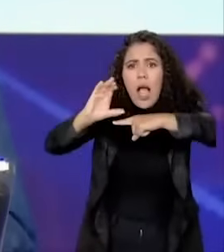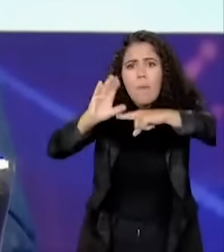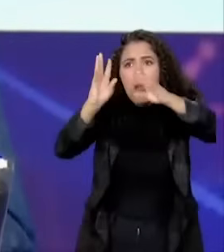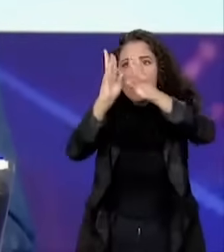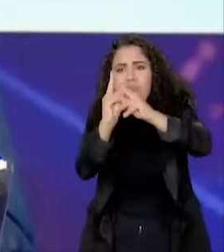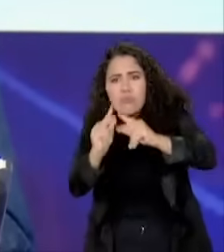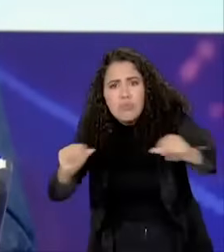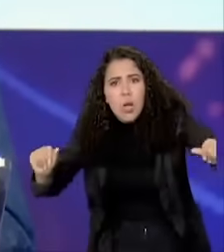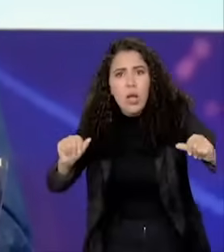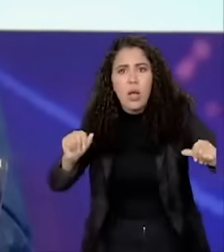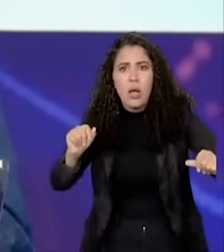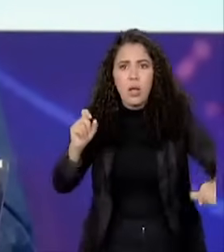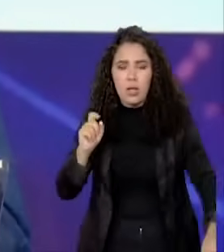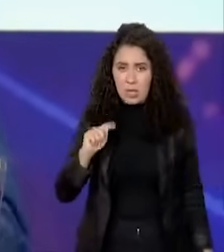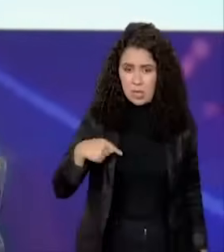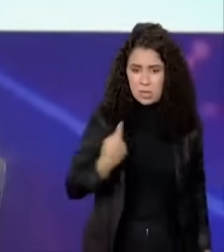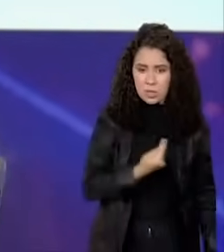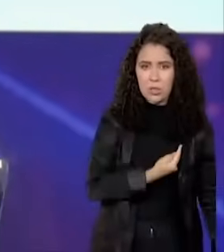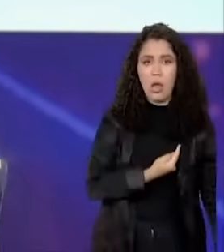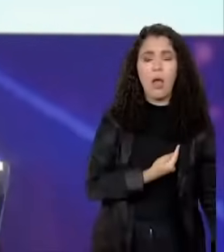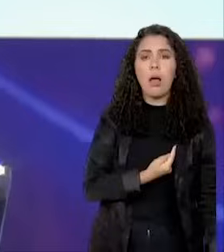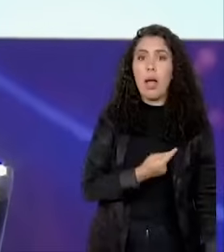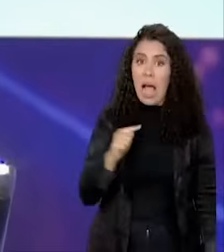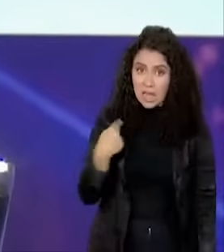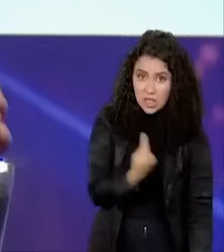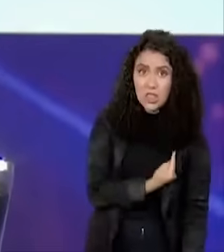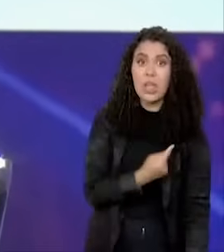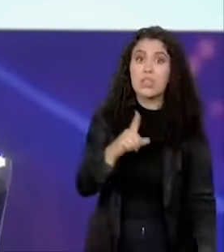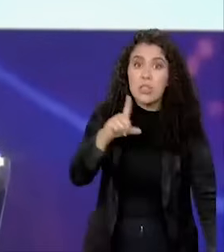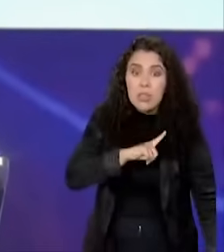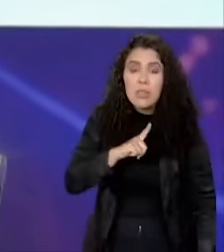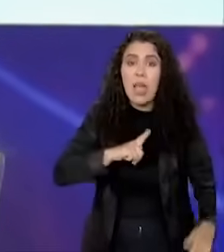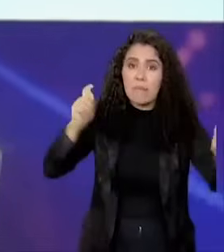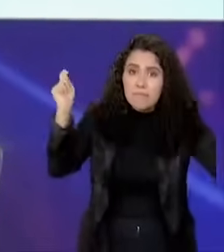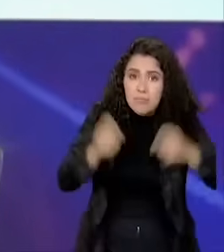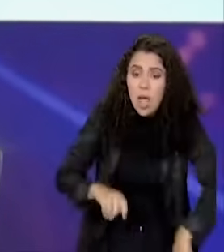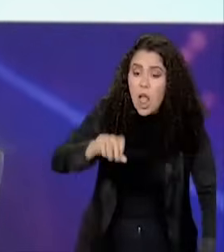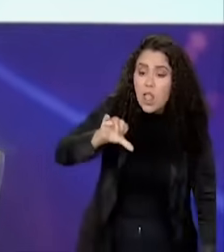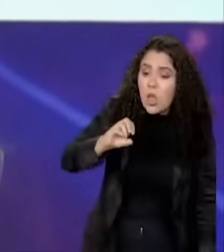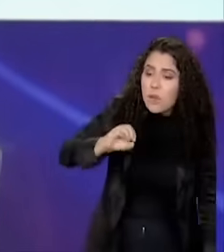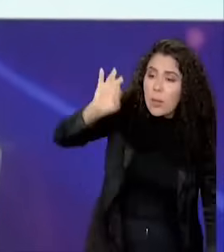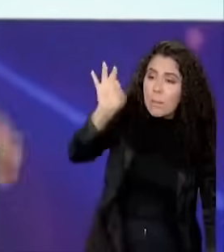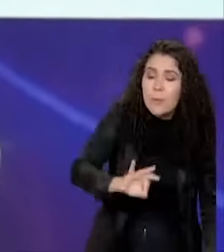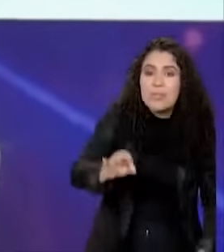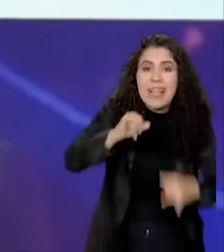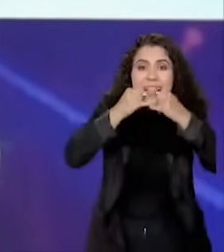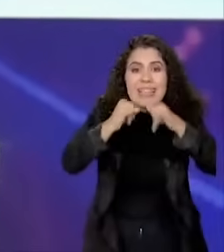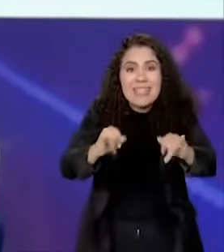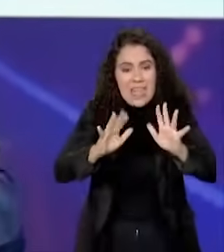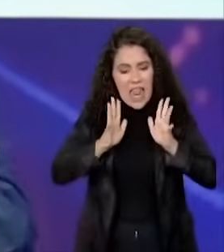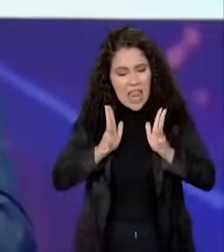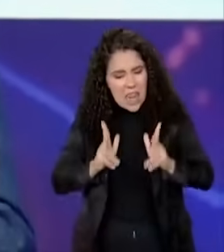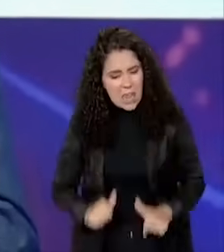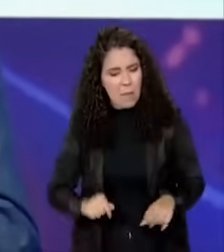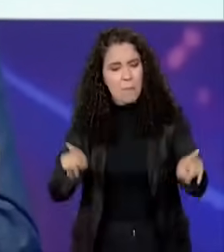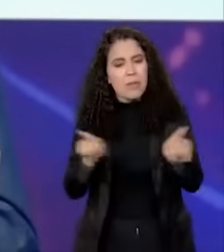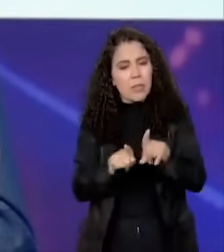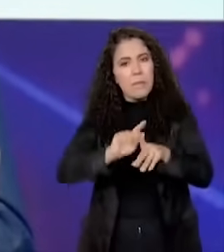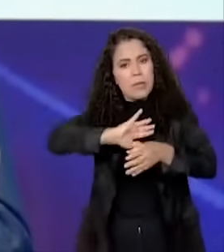nós? Nós temos 90% da nossa energia elétrica limpa e